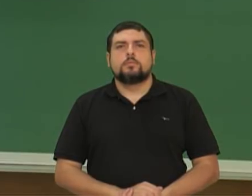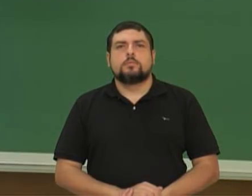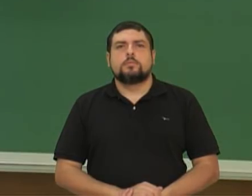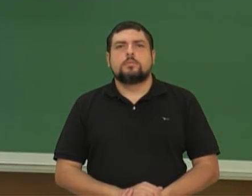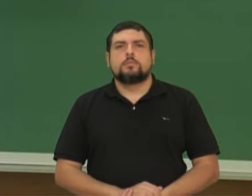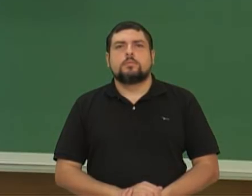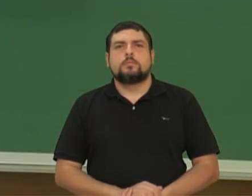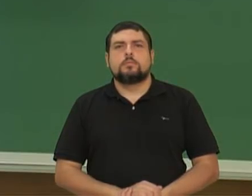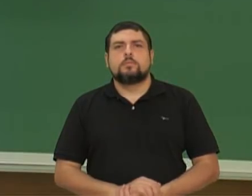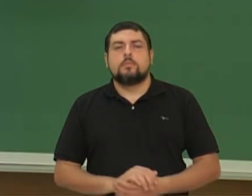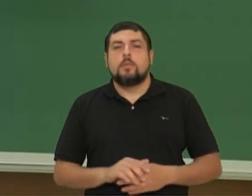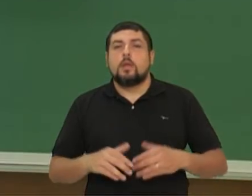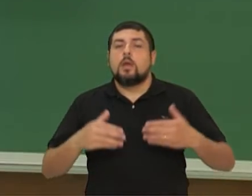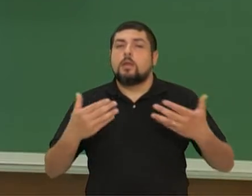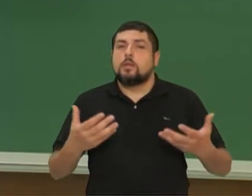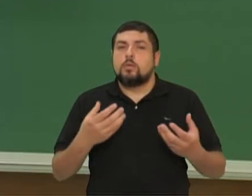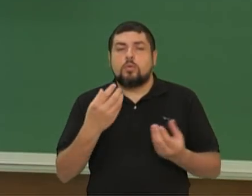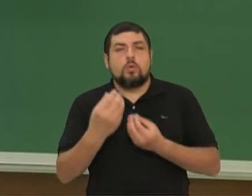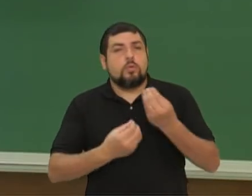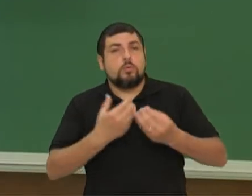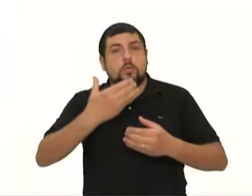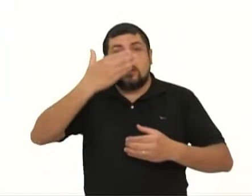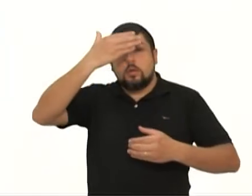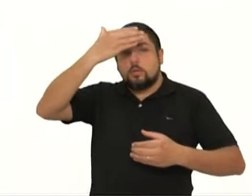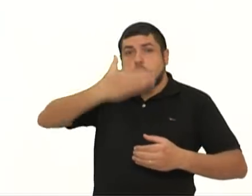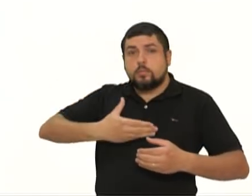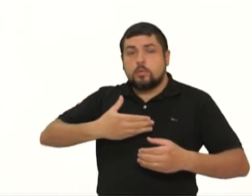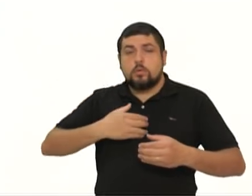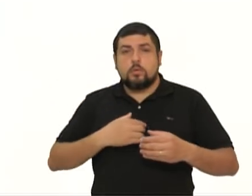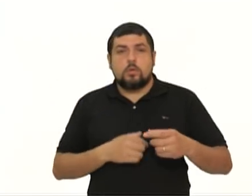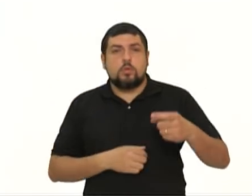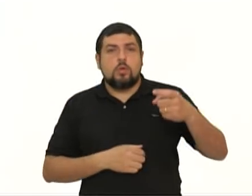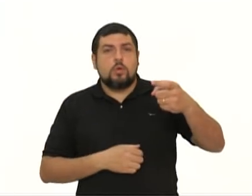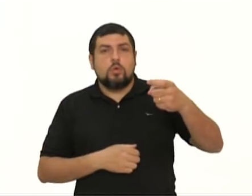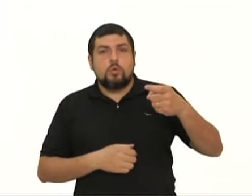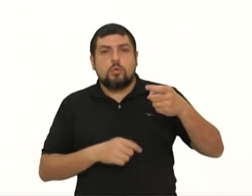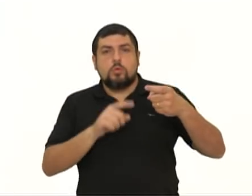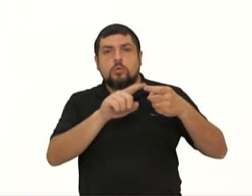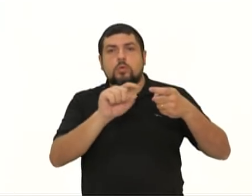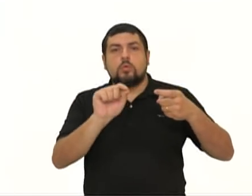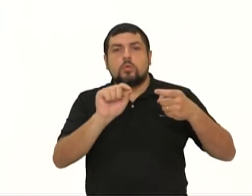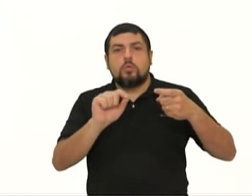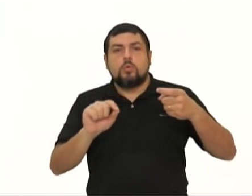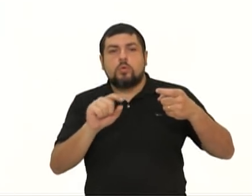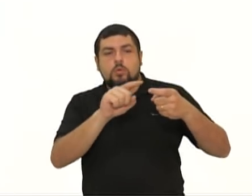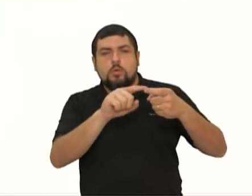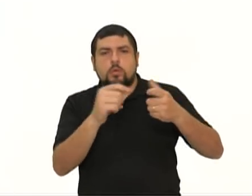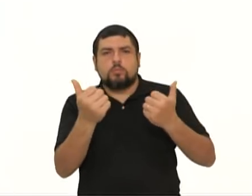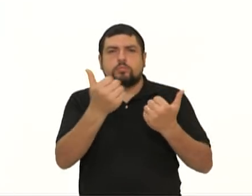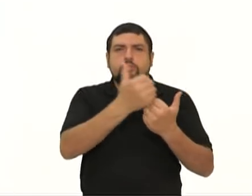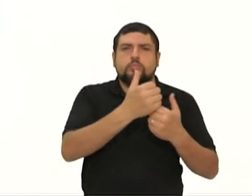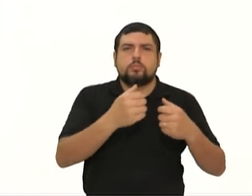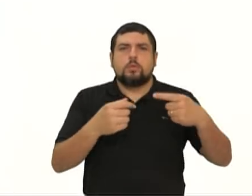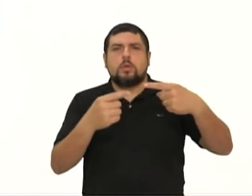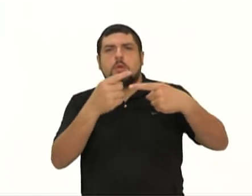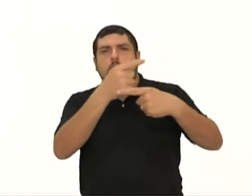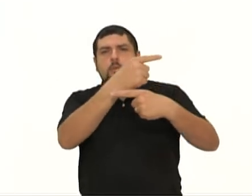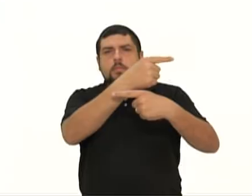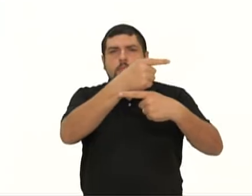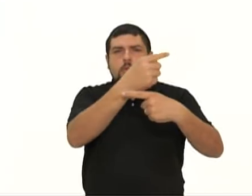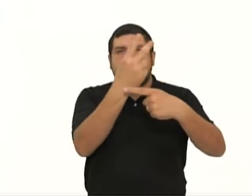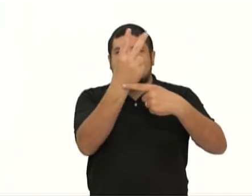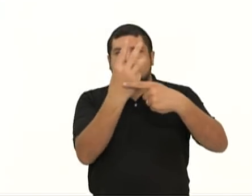Certo? Dá para verificar isso trocando o x por menos 2/3. Olha só, se eu troco o x por menos